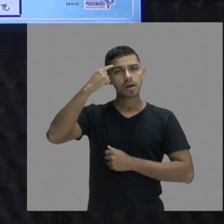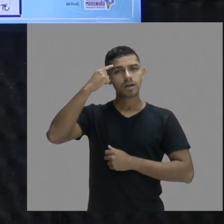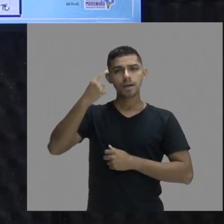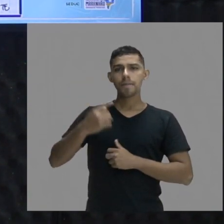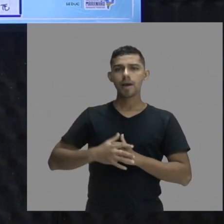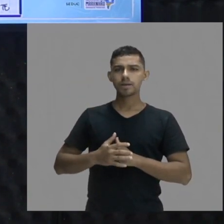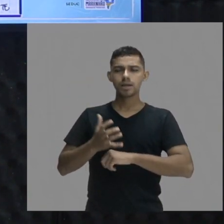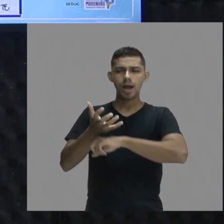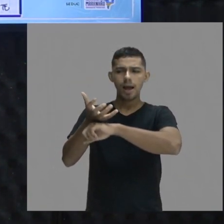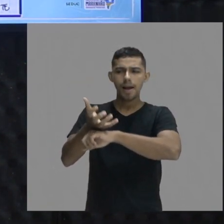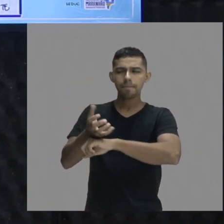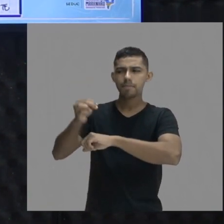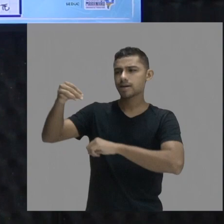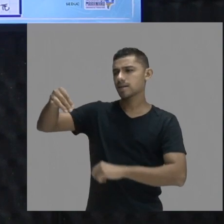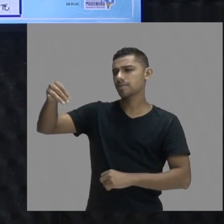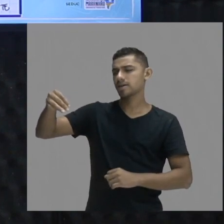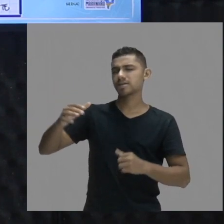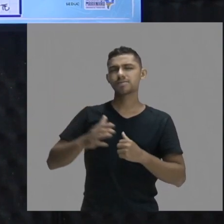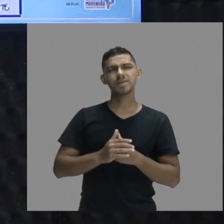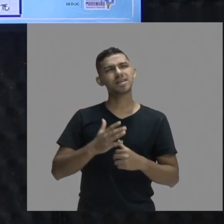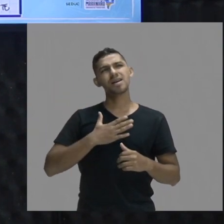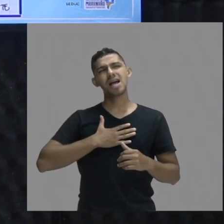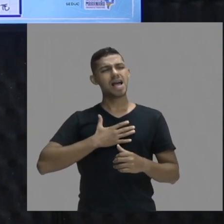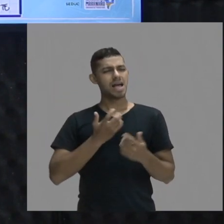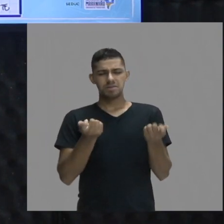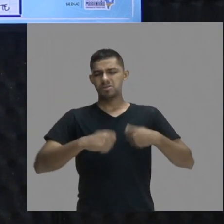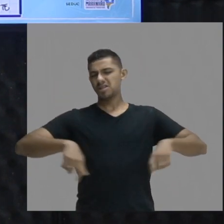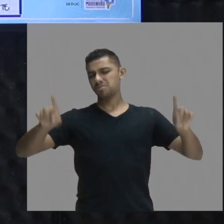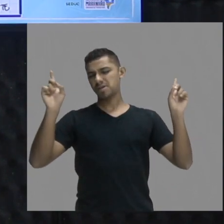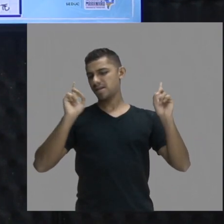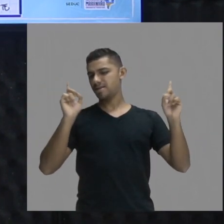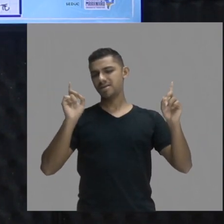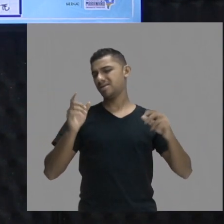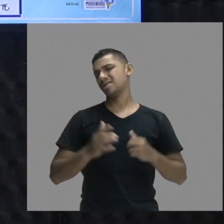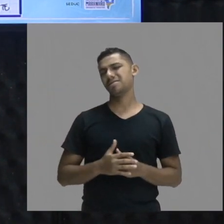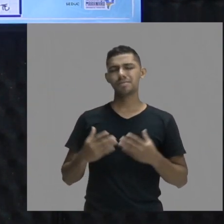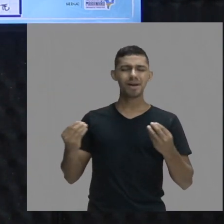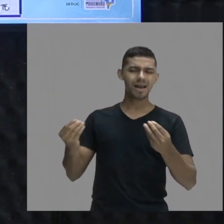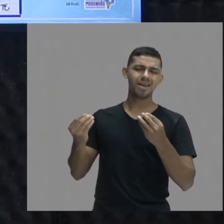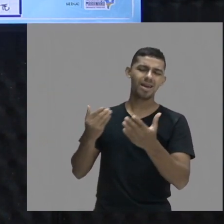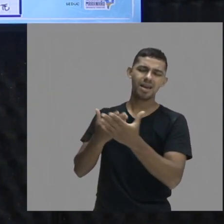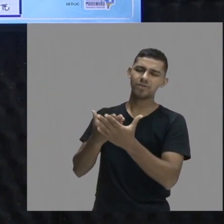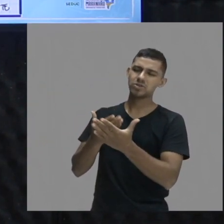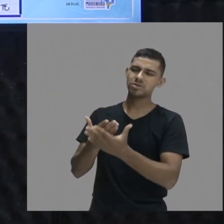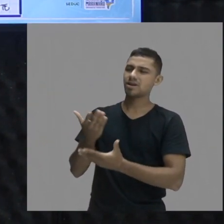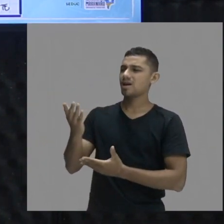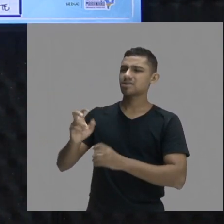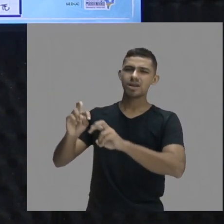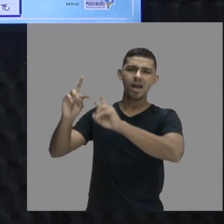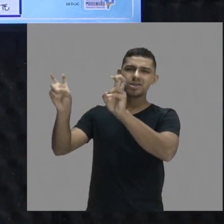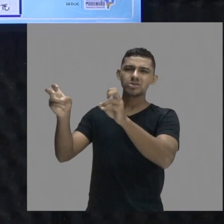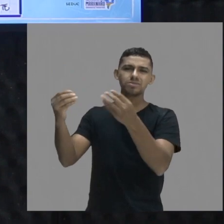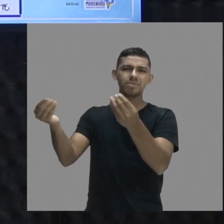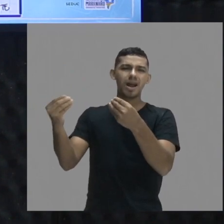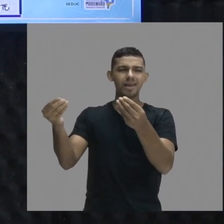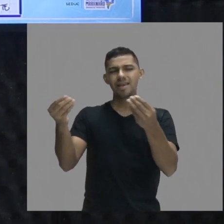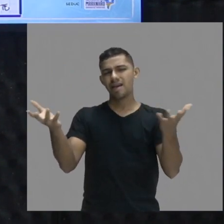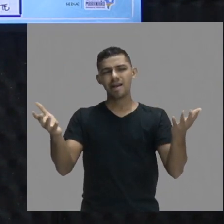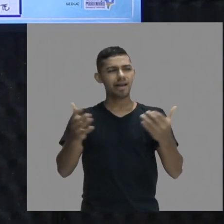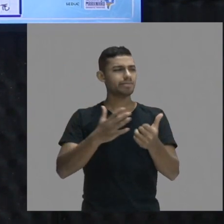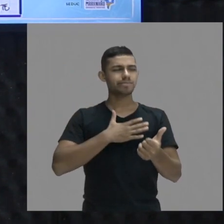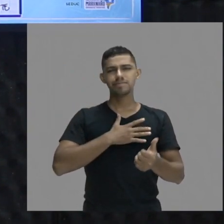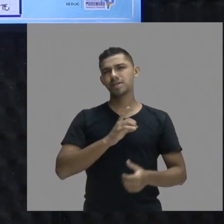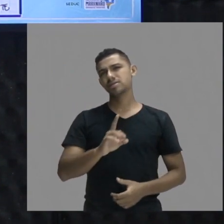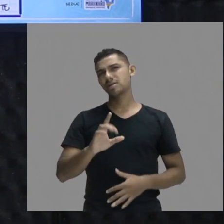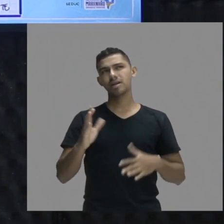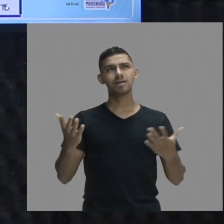longe da gente, né? A gente pergunta, por que eu tenho que estudar isso aí? A gente pensa que a gente estuda da matemática está